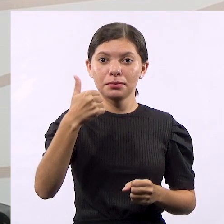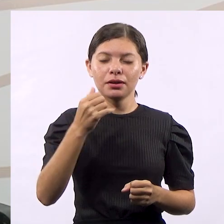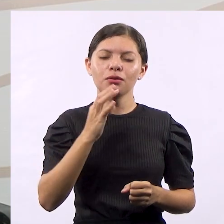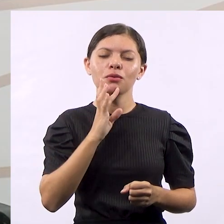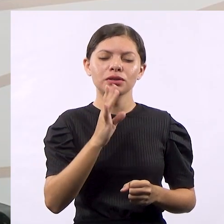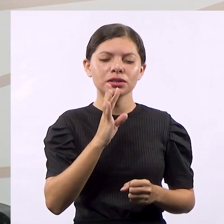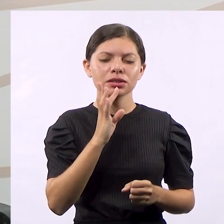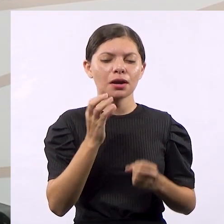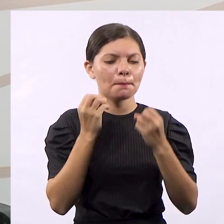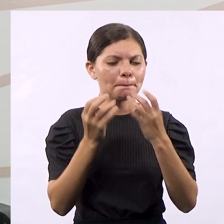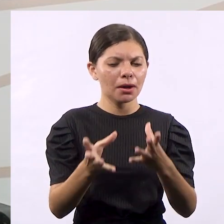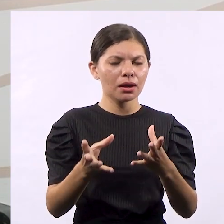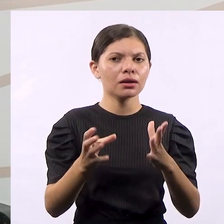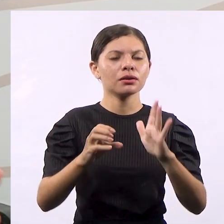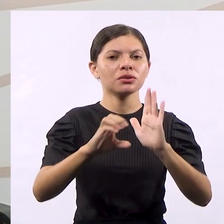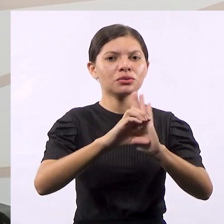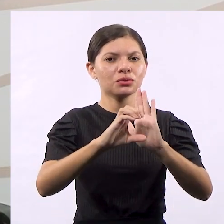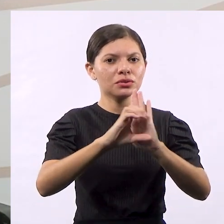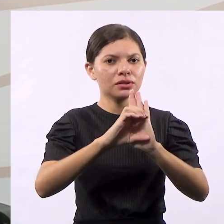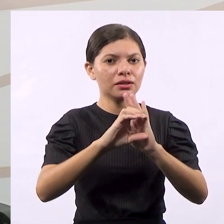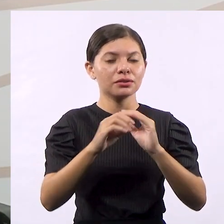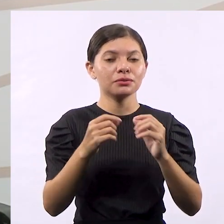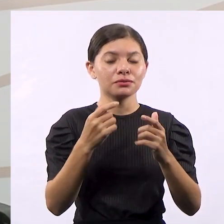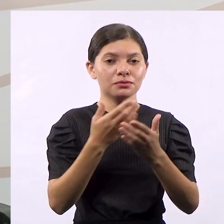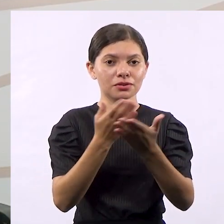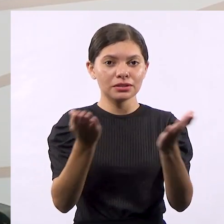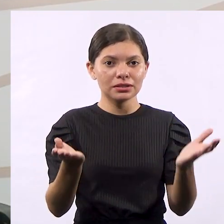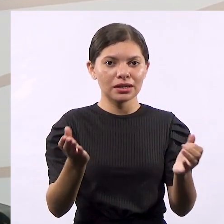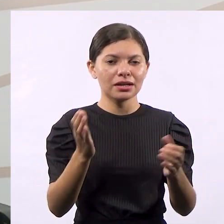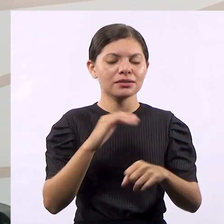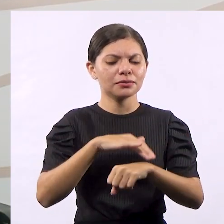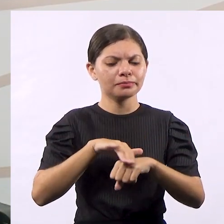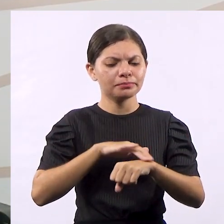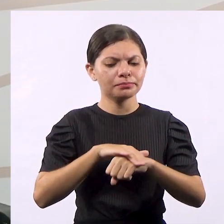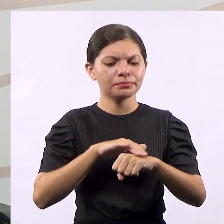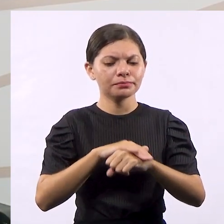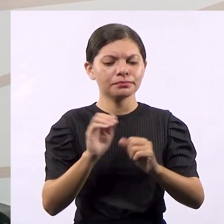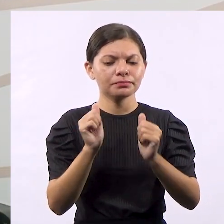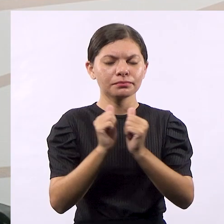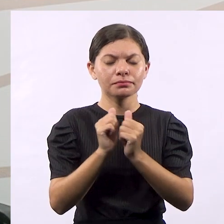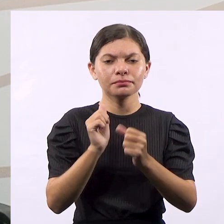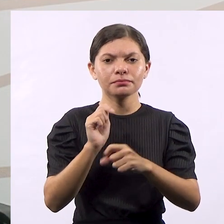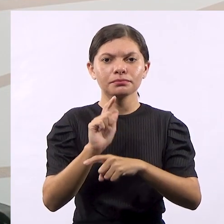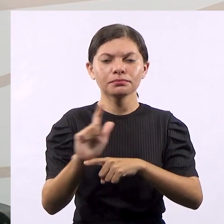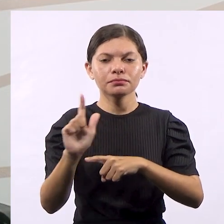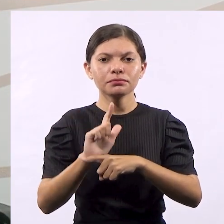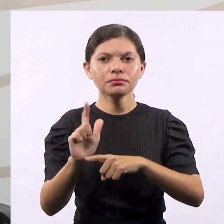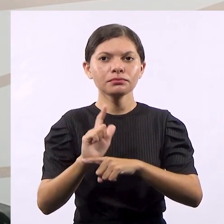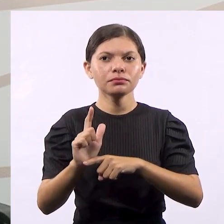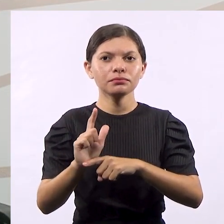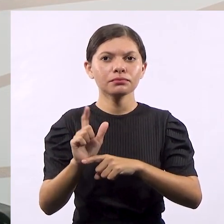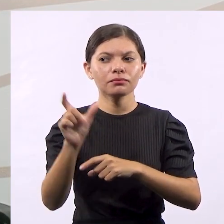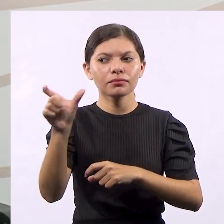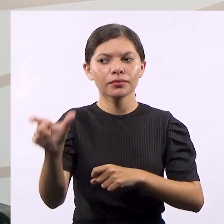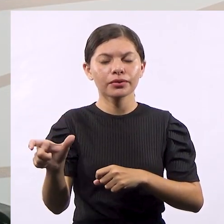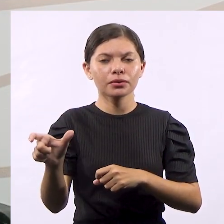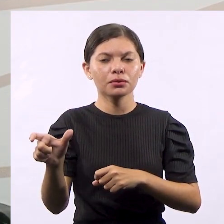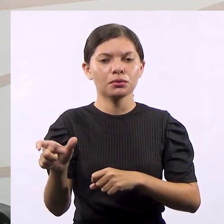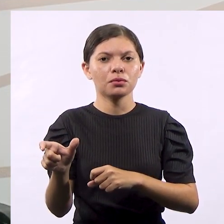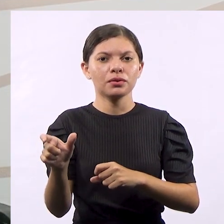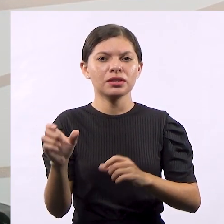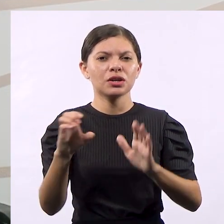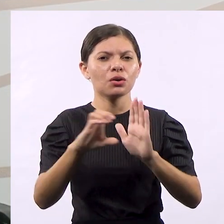os conceitos com os quais vocês vão dialogar, a partir dos quais vocês vão dialogar com a gestão escolar, com gestores